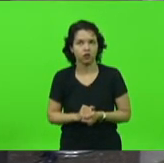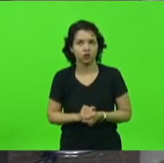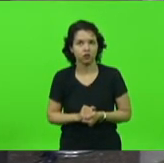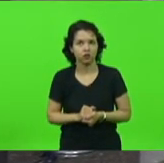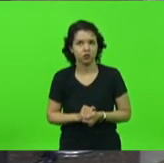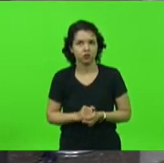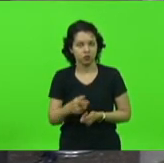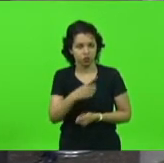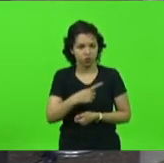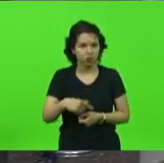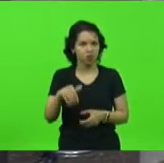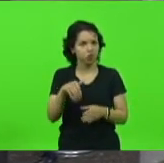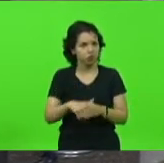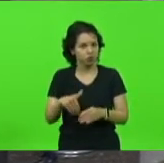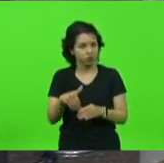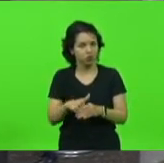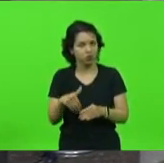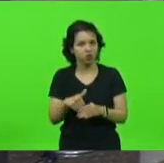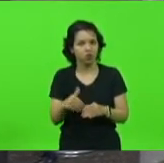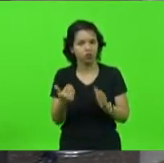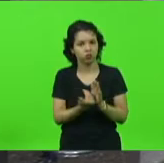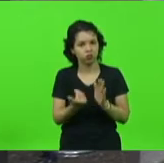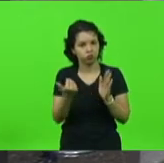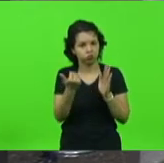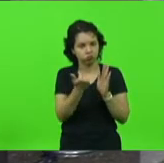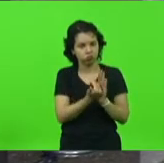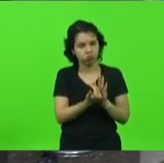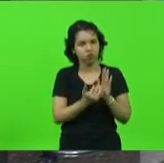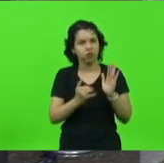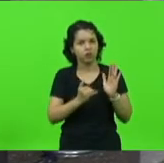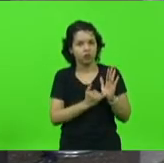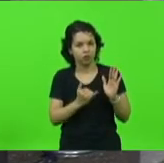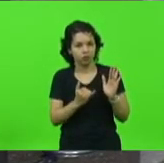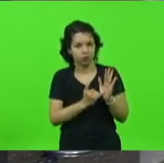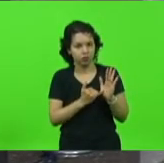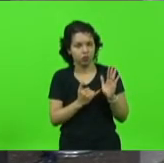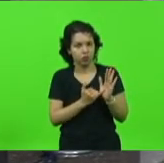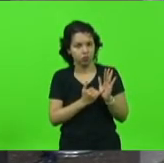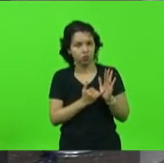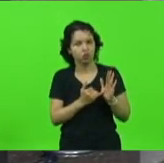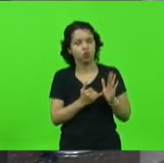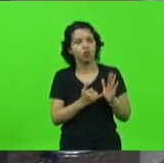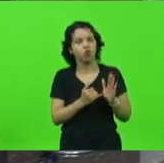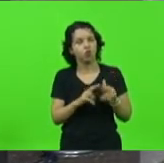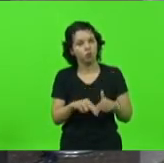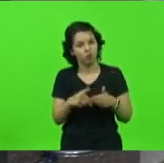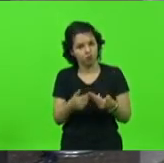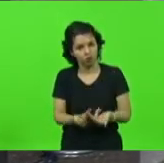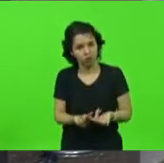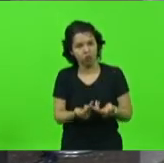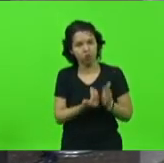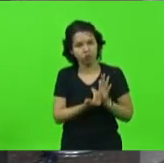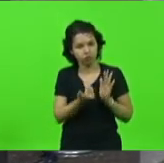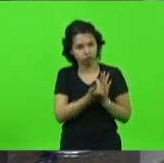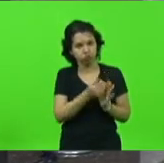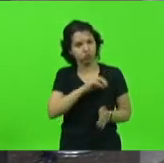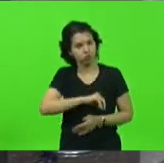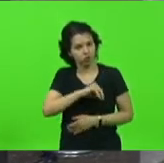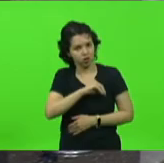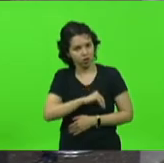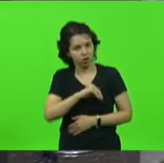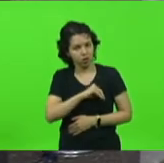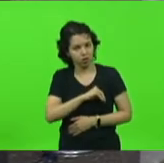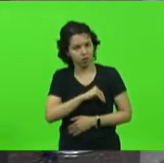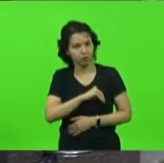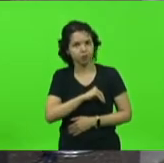Nós estamos votando reposição inflacionária. E o governo é 21% que foi acordada